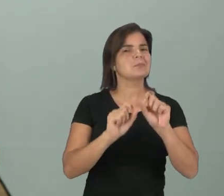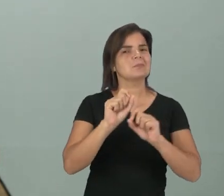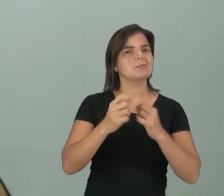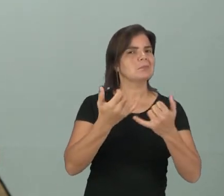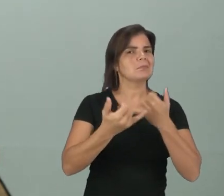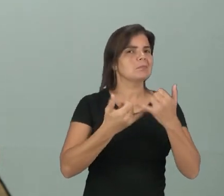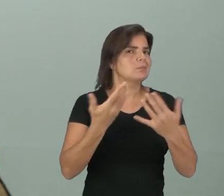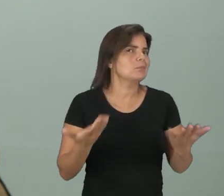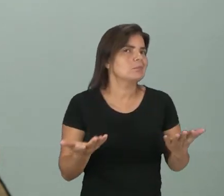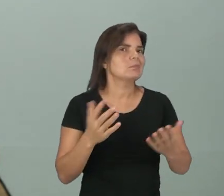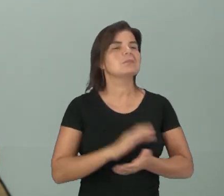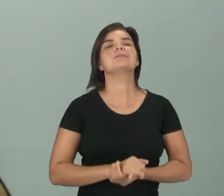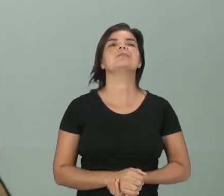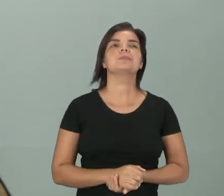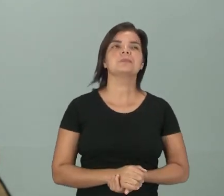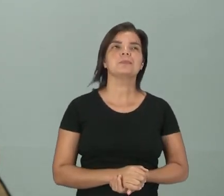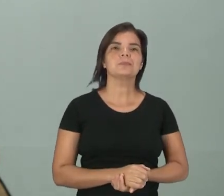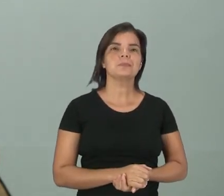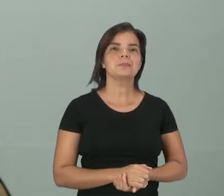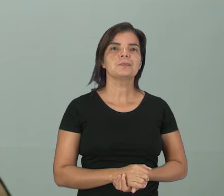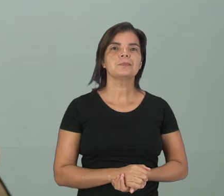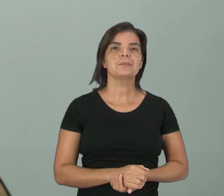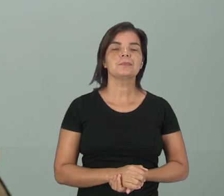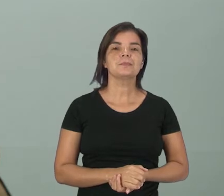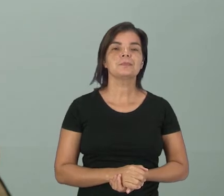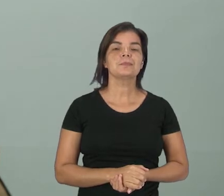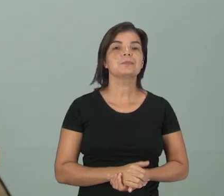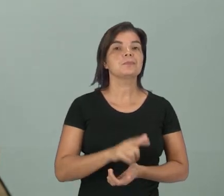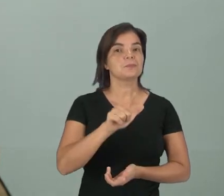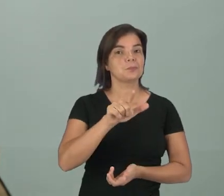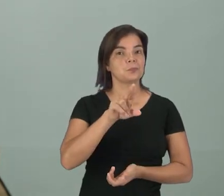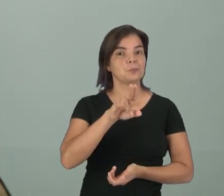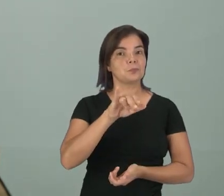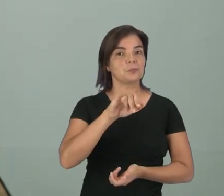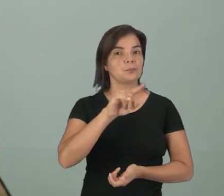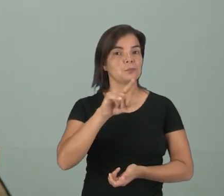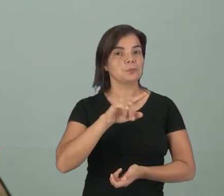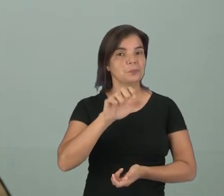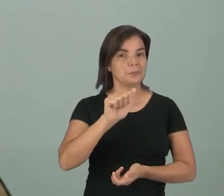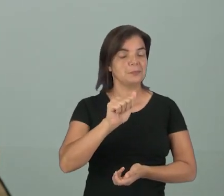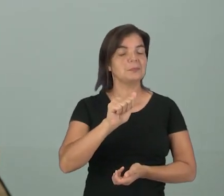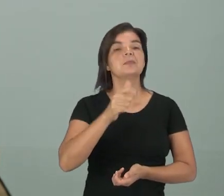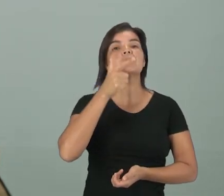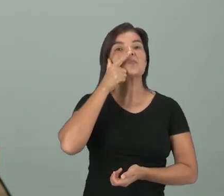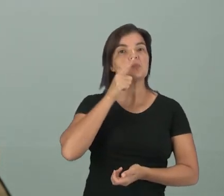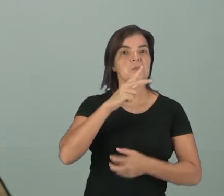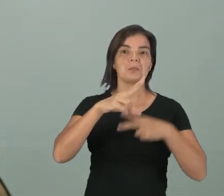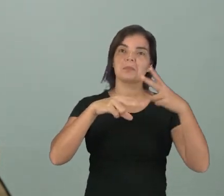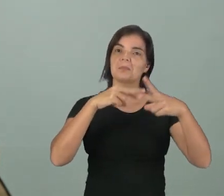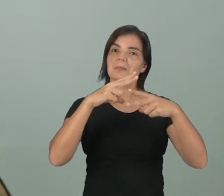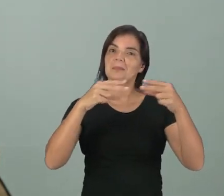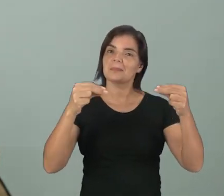vamos brincar de enigmas? Olha só. Luísa ganhou presentes.